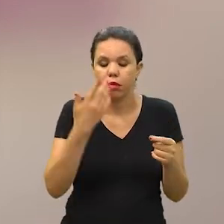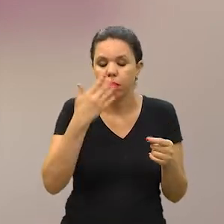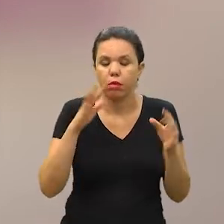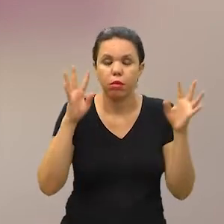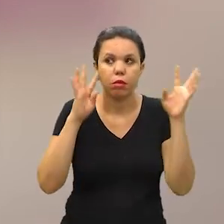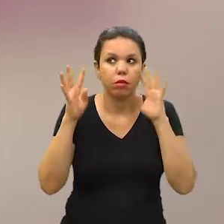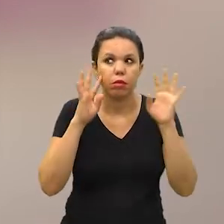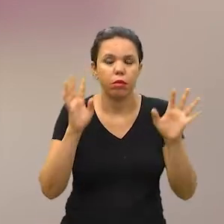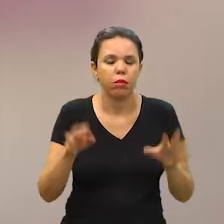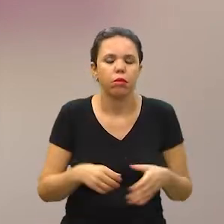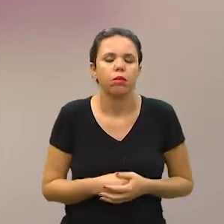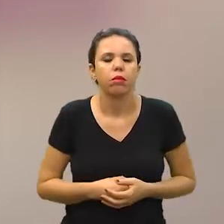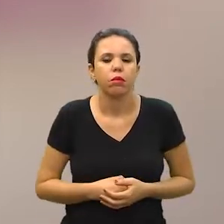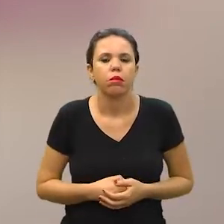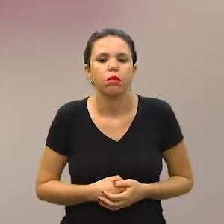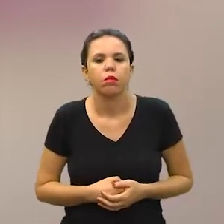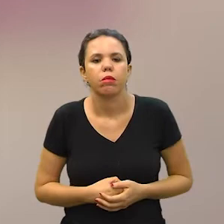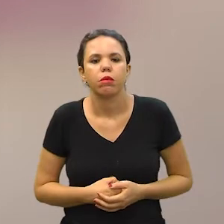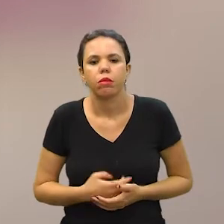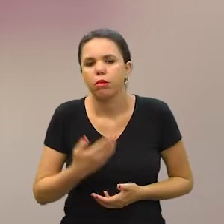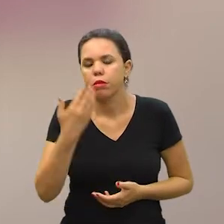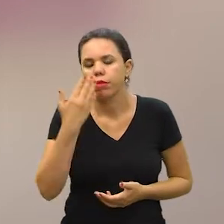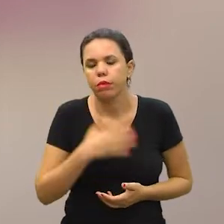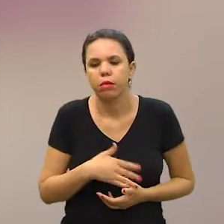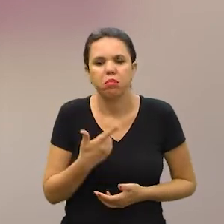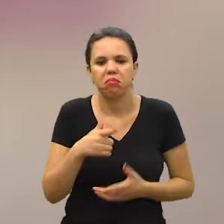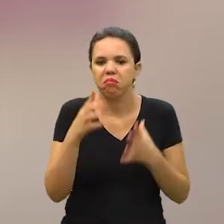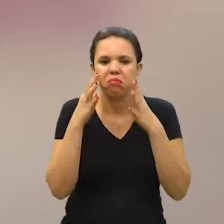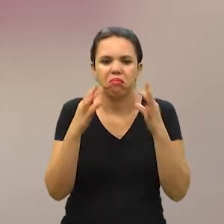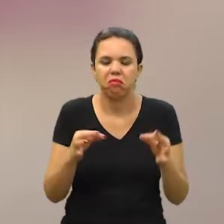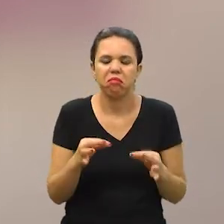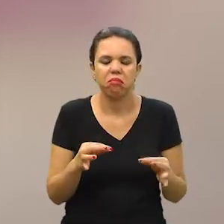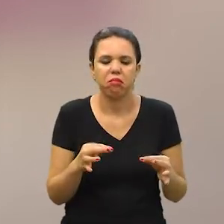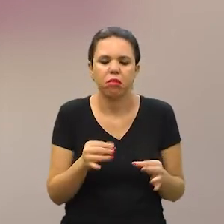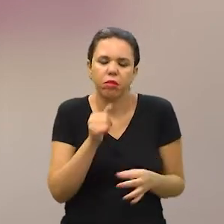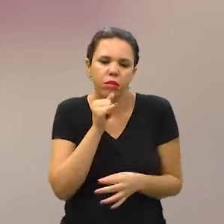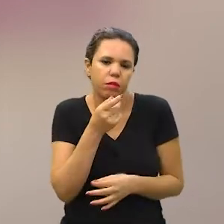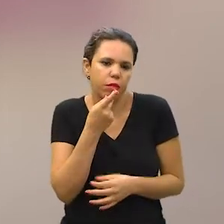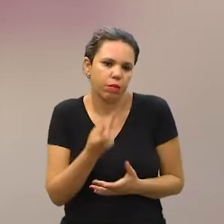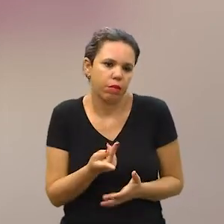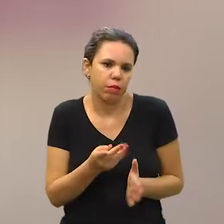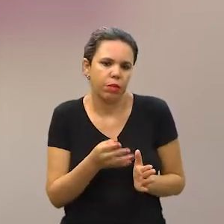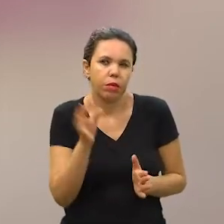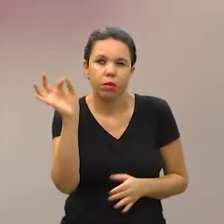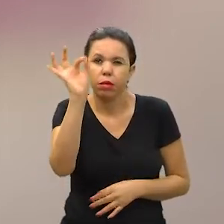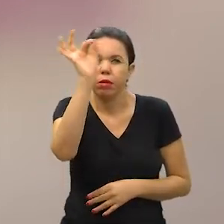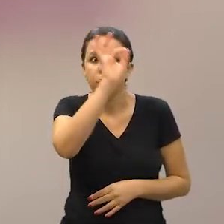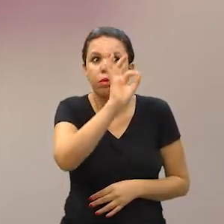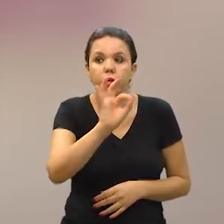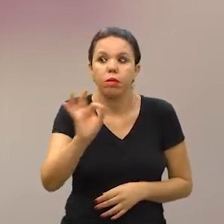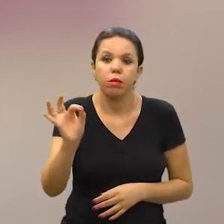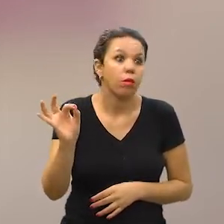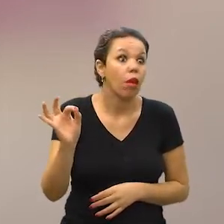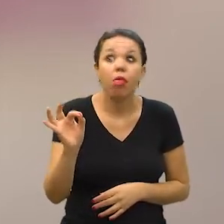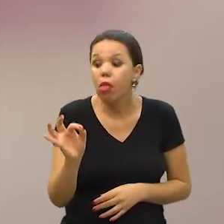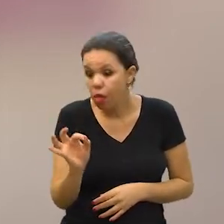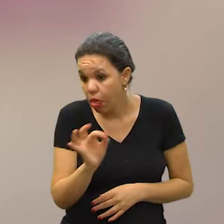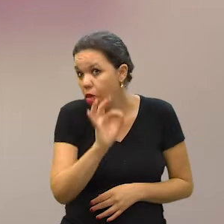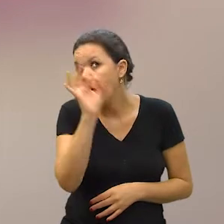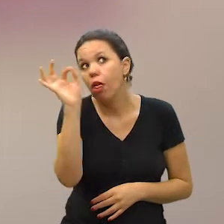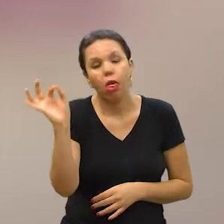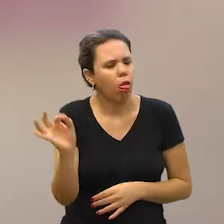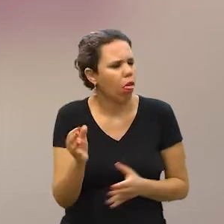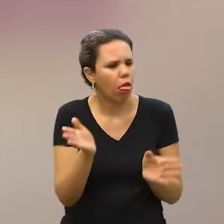aí a criança vai dispersar, né? Porque criança muito desatenta é exatamente esse exemplo que a gente deu. Passa um mosquito, pronto, acabou